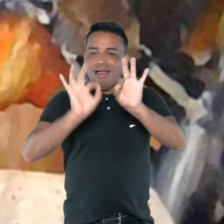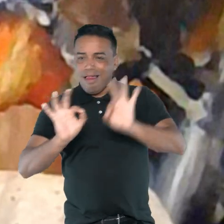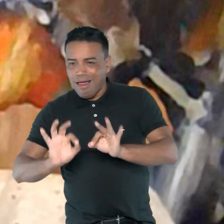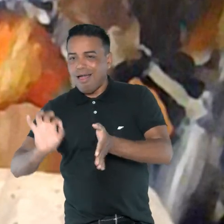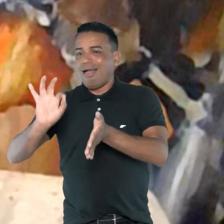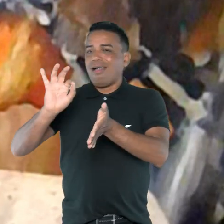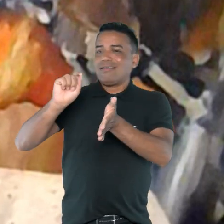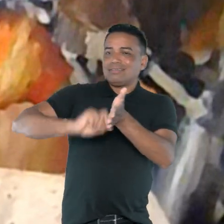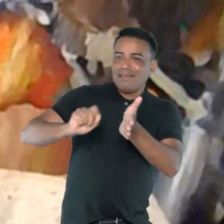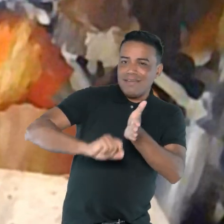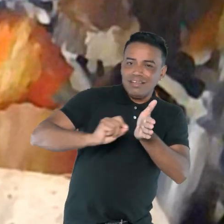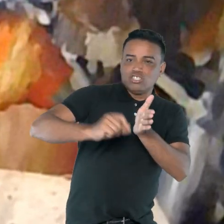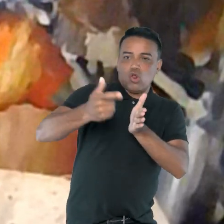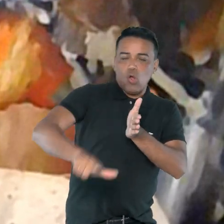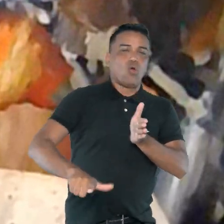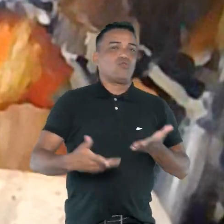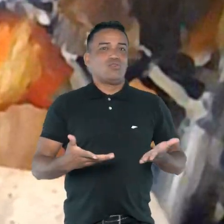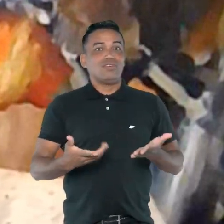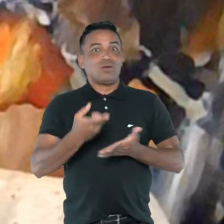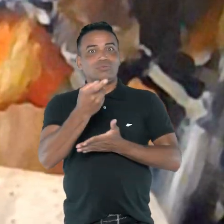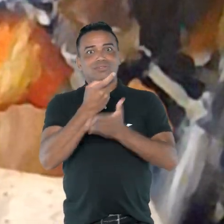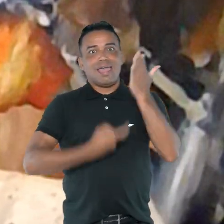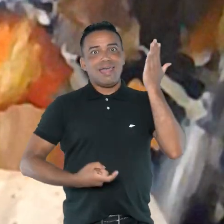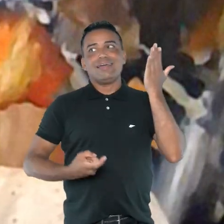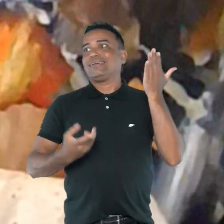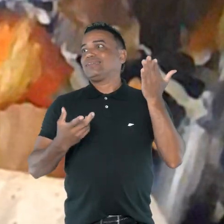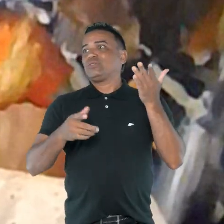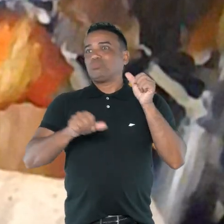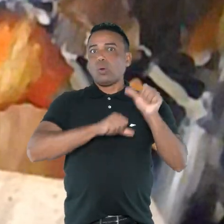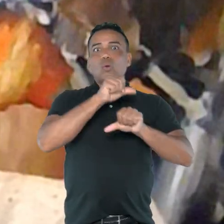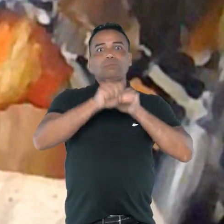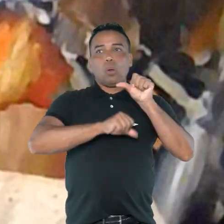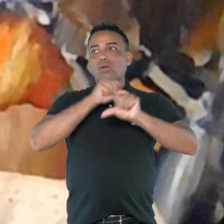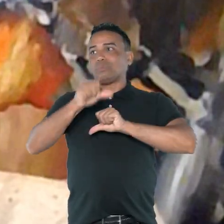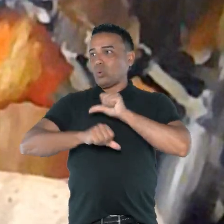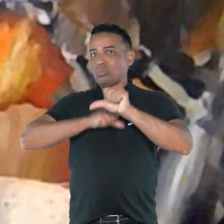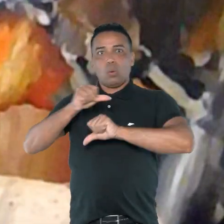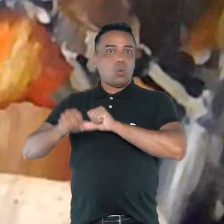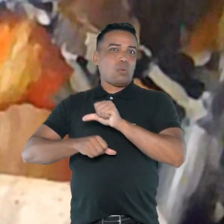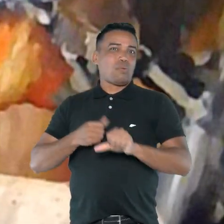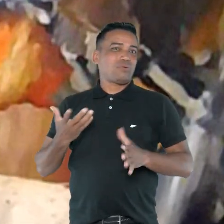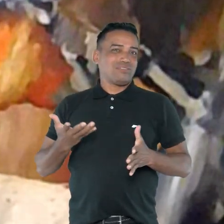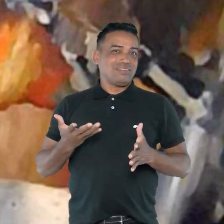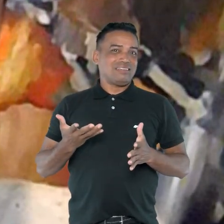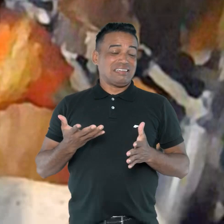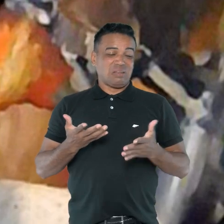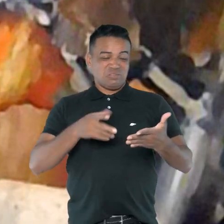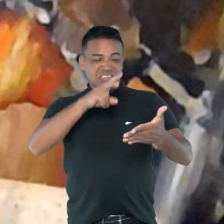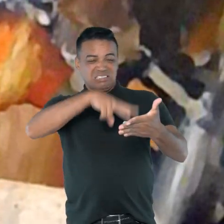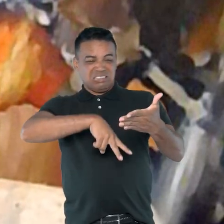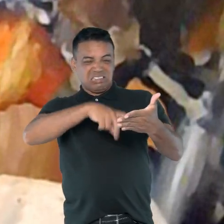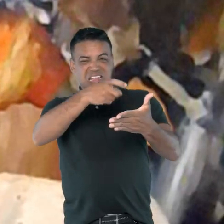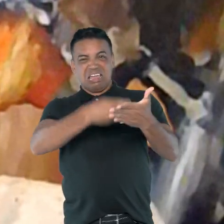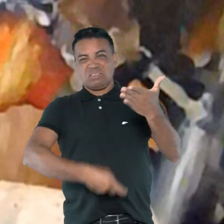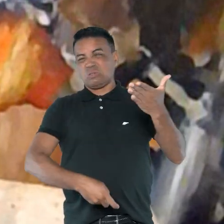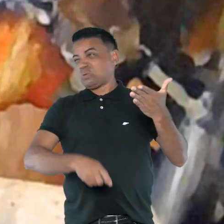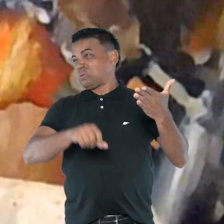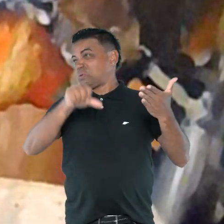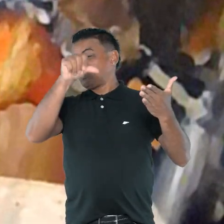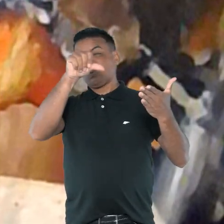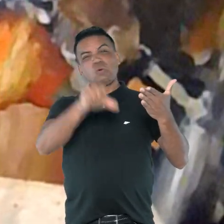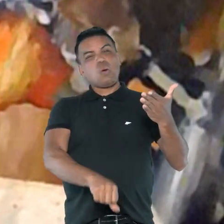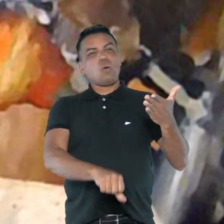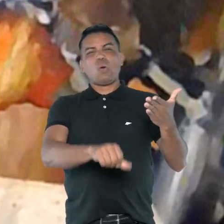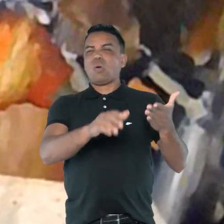aí, para isso, o texto passa por várias versões, né? Passa por versões que a gente acha ridículo, e aí